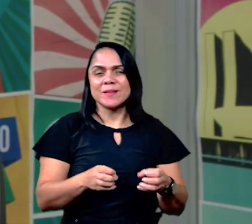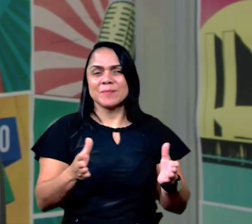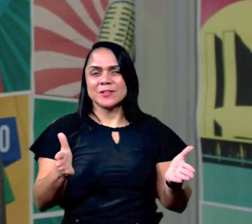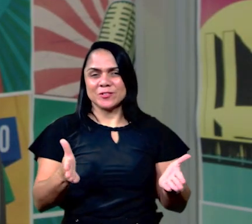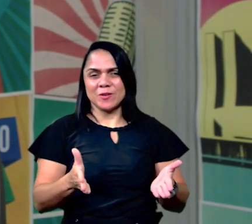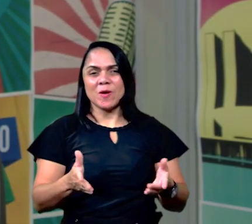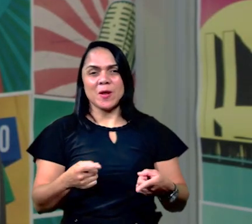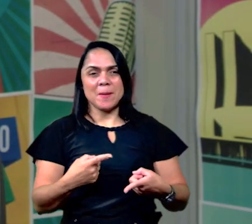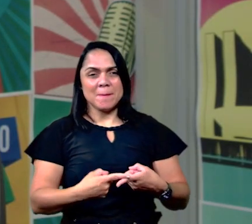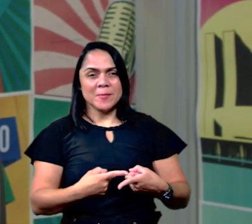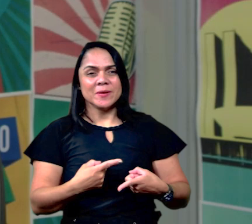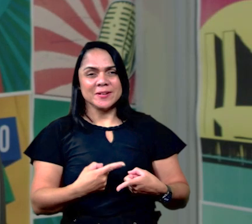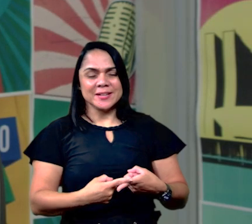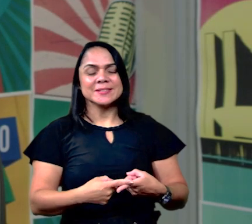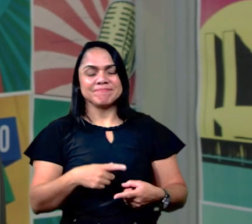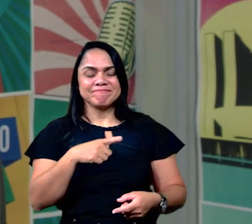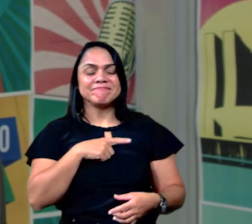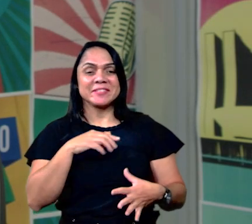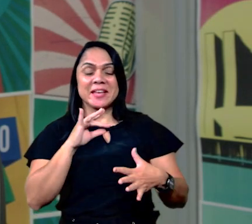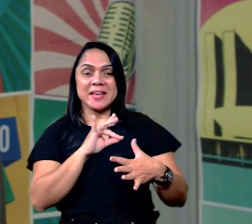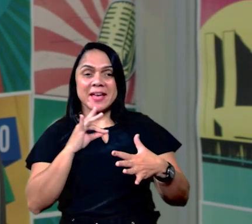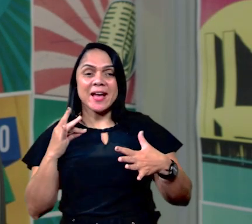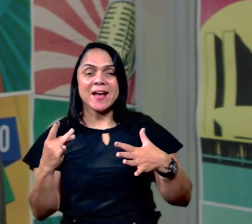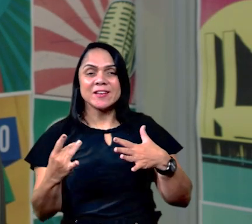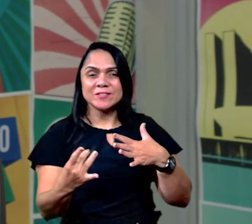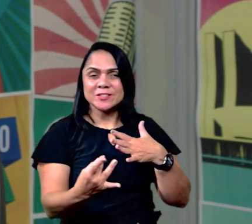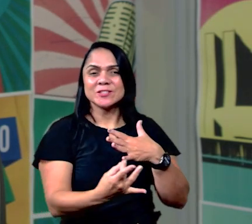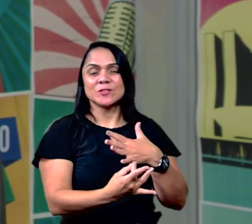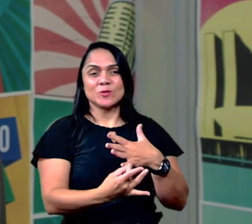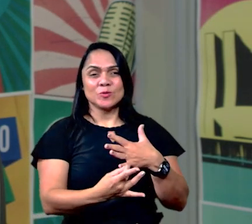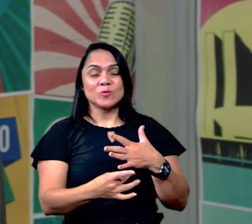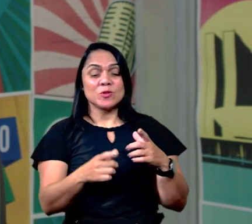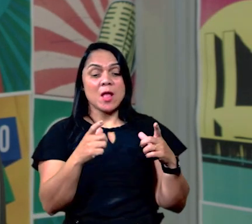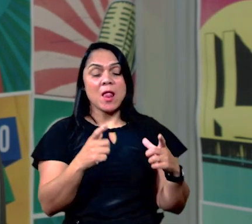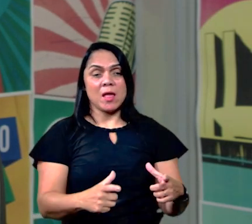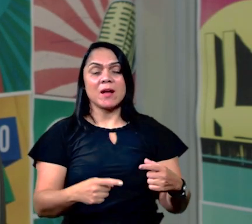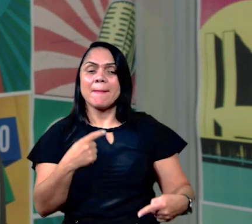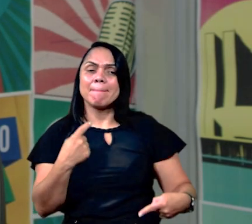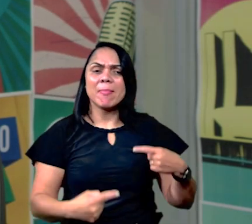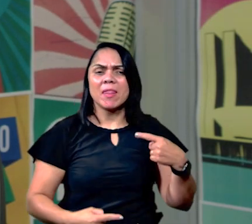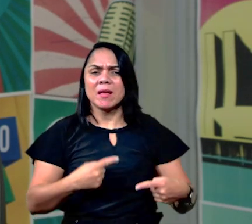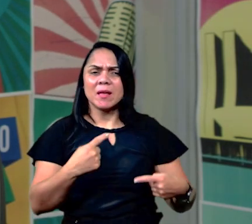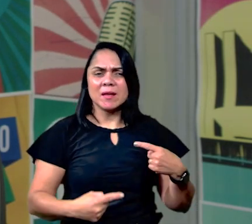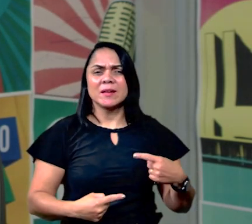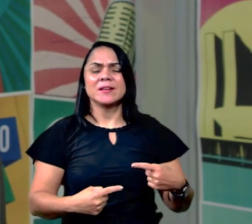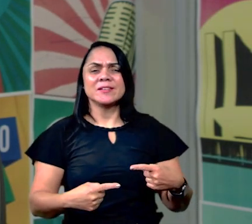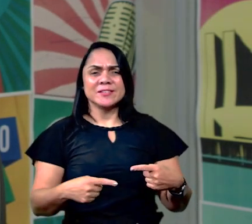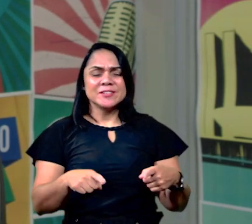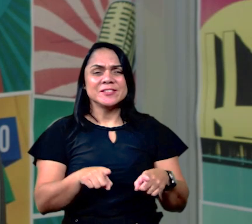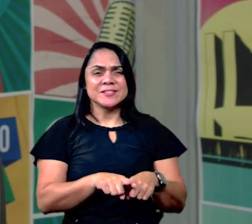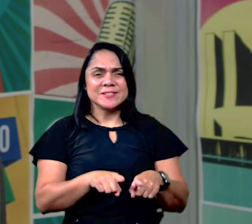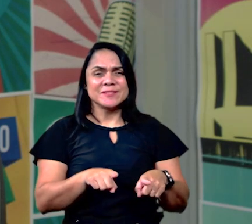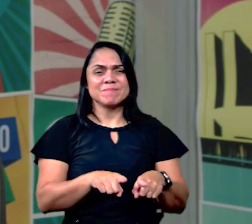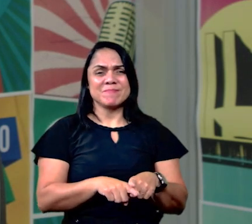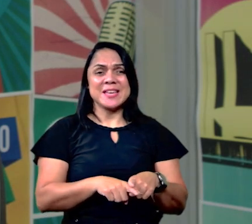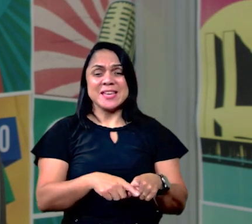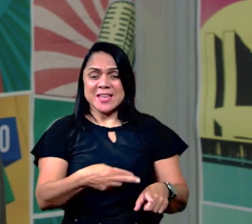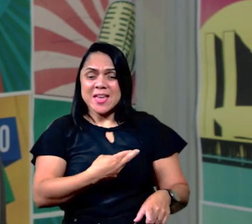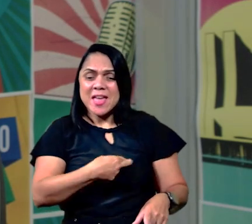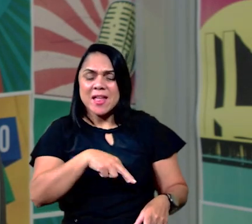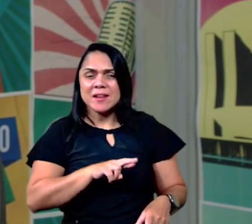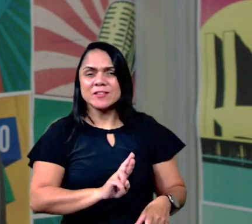agora nós temos as redes sociais, de fato, que é um local de fazer política e se fazer enquanto sujeito